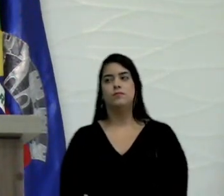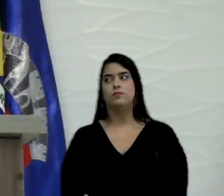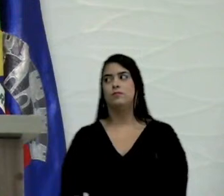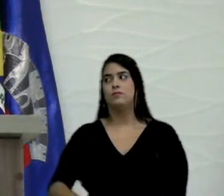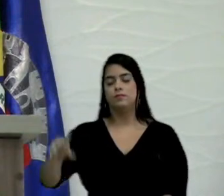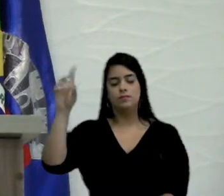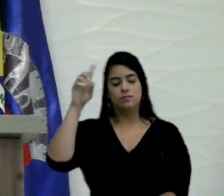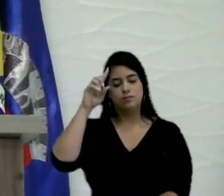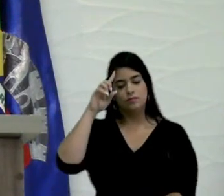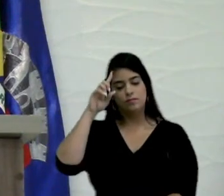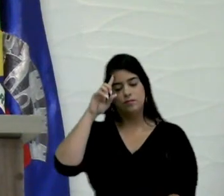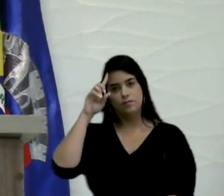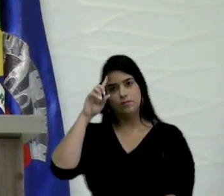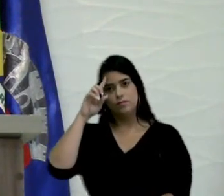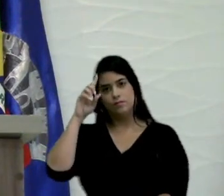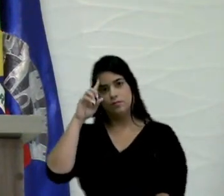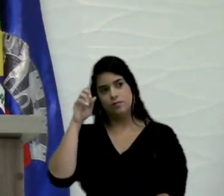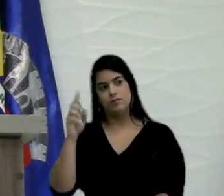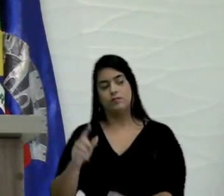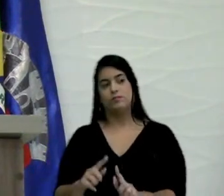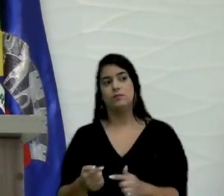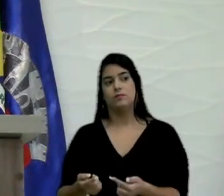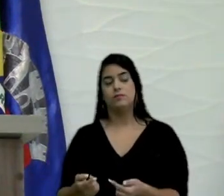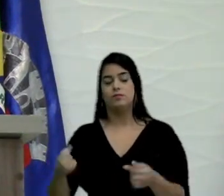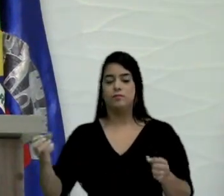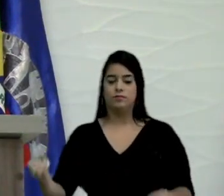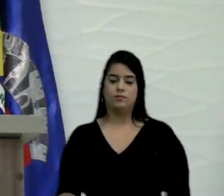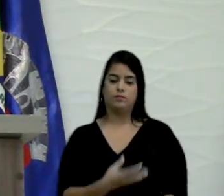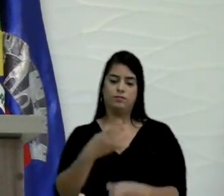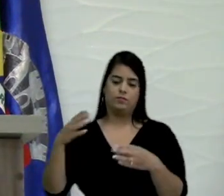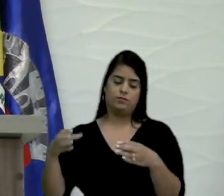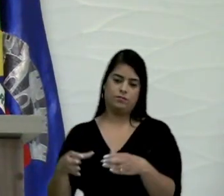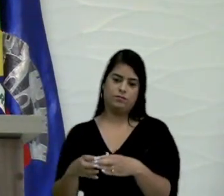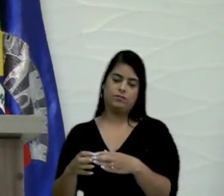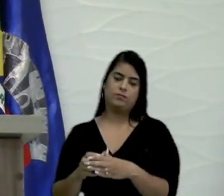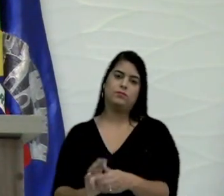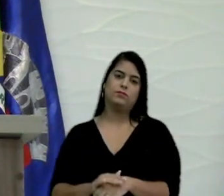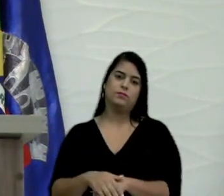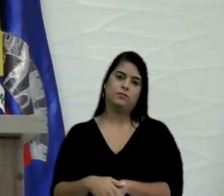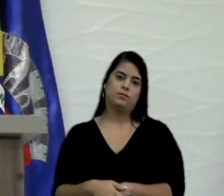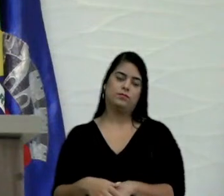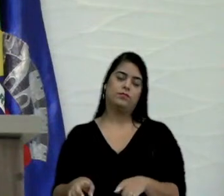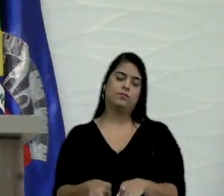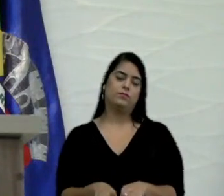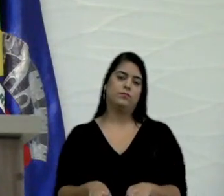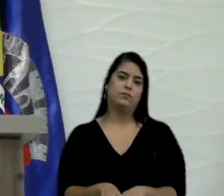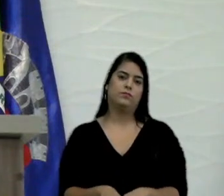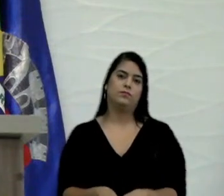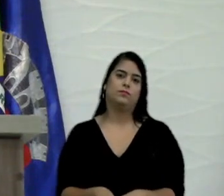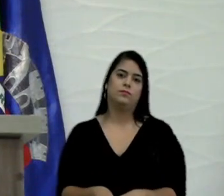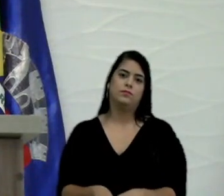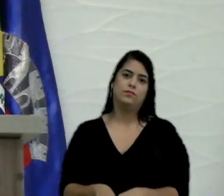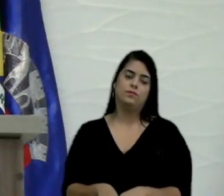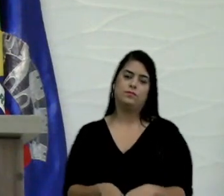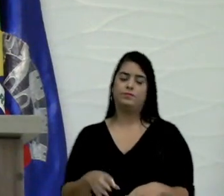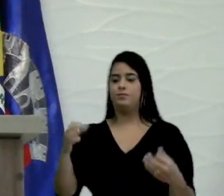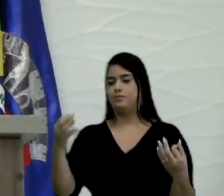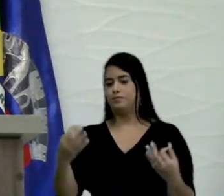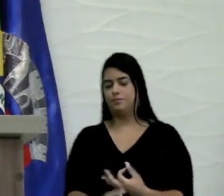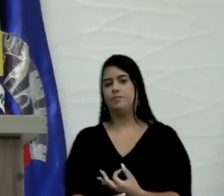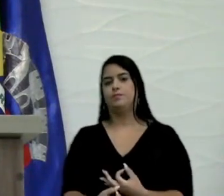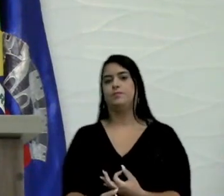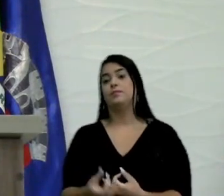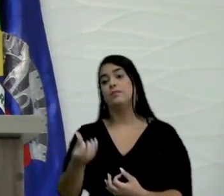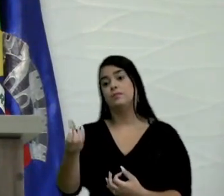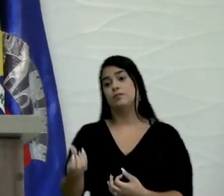o dia mas que se faça uma nova equipe para também durante a noite fazer essa equipe de coleta Urbana tem aqui se pegar aí de seis